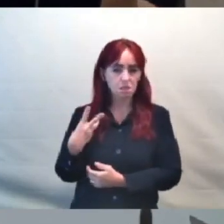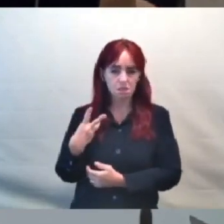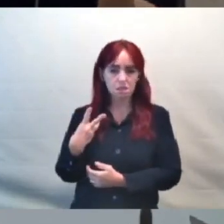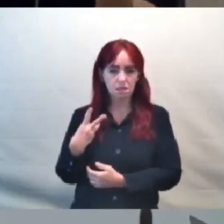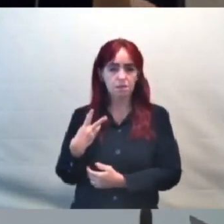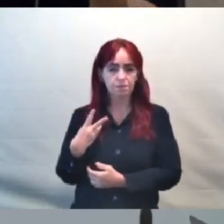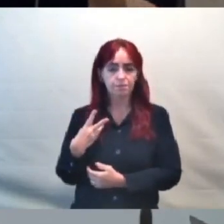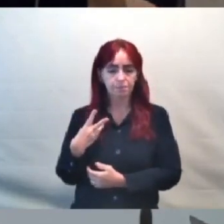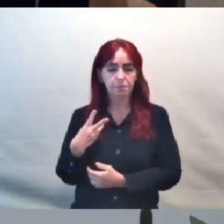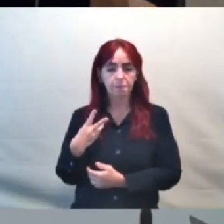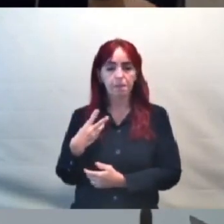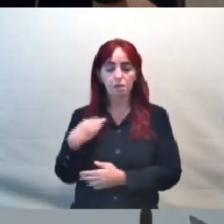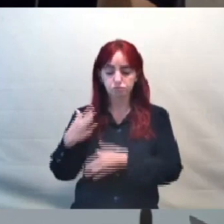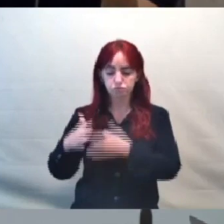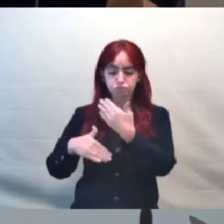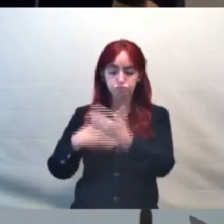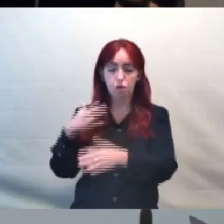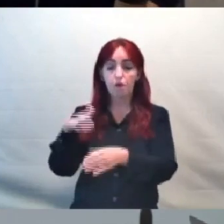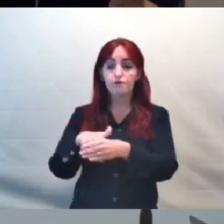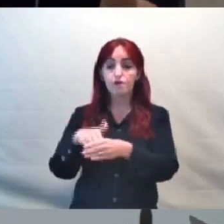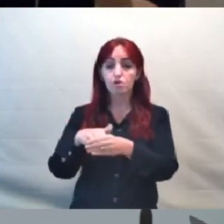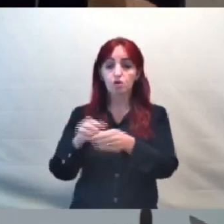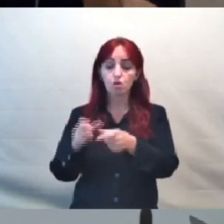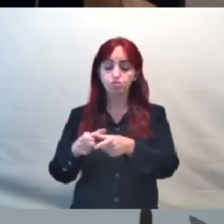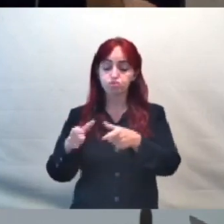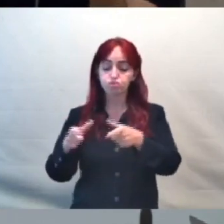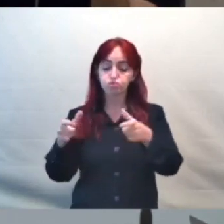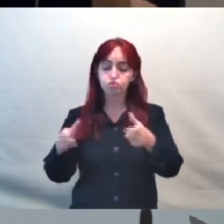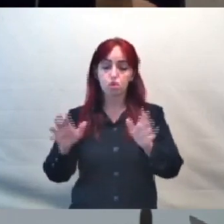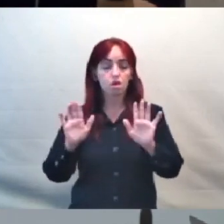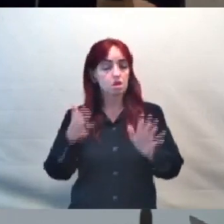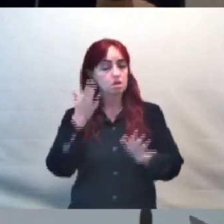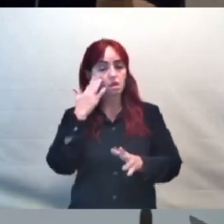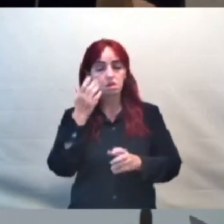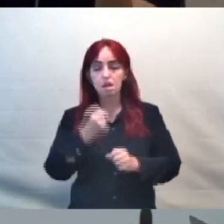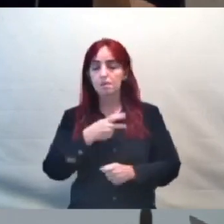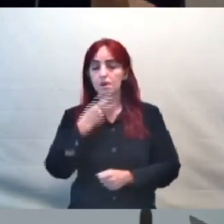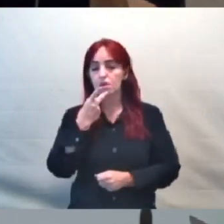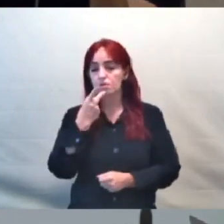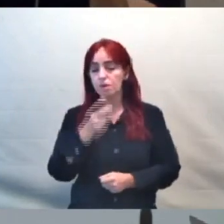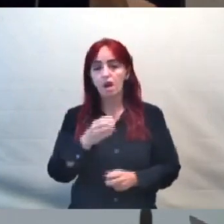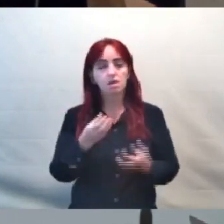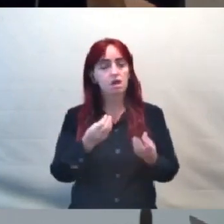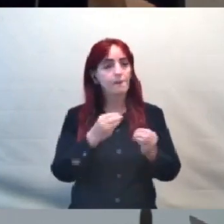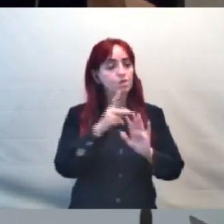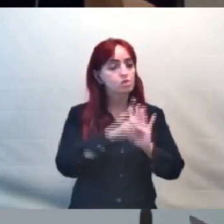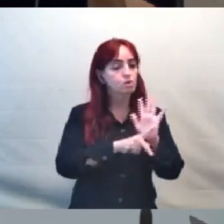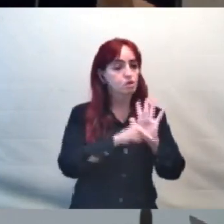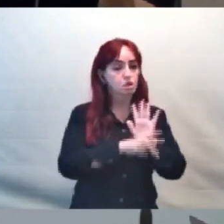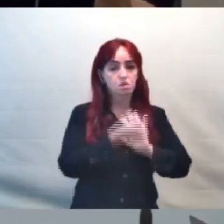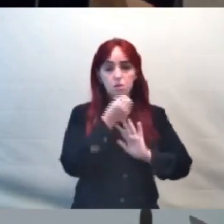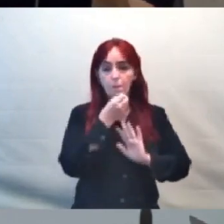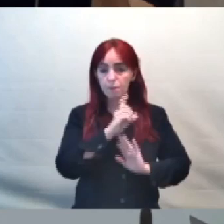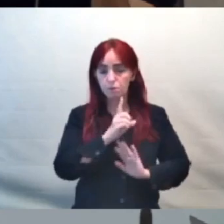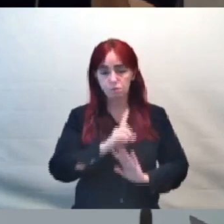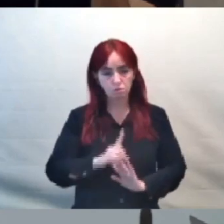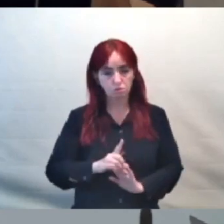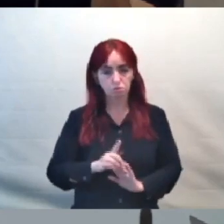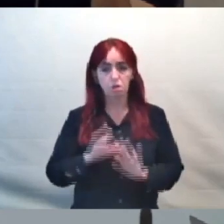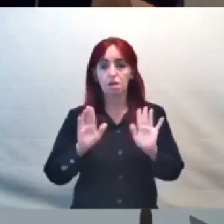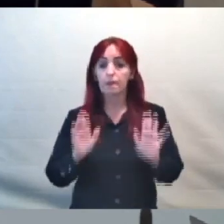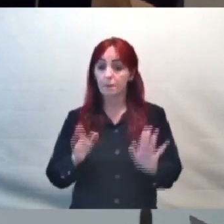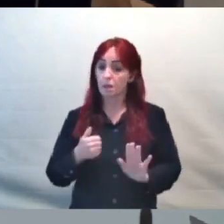sabem também que eu não digo que muitos projetos são necessariamente bons projetos, mas eu geralmente pergunto para